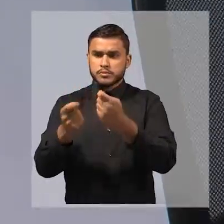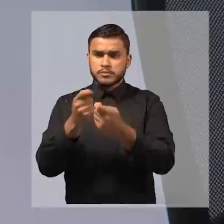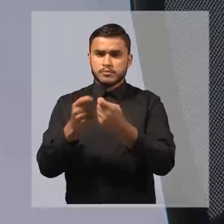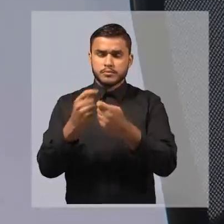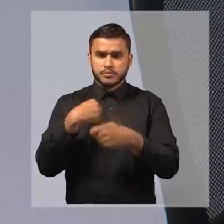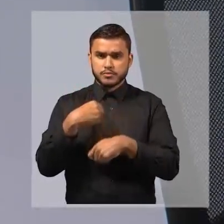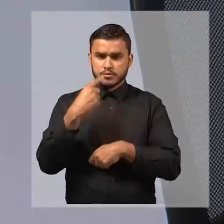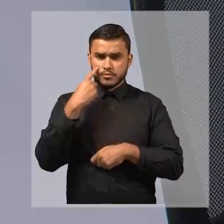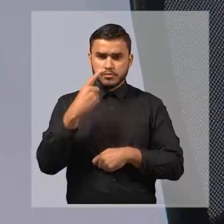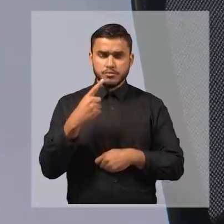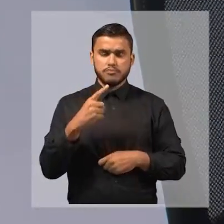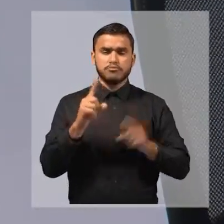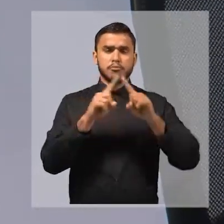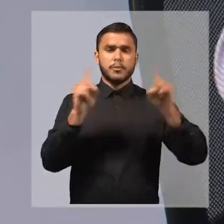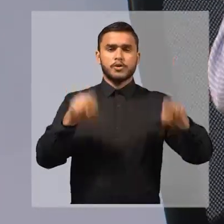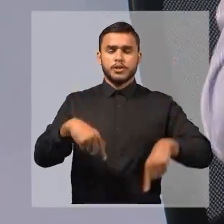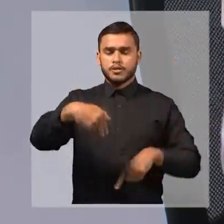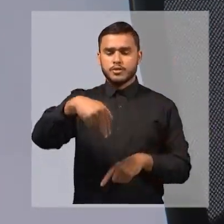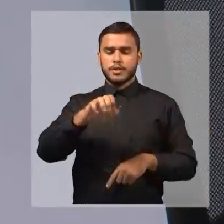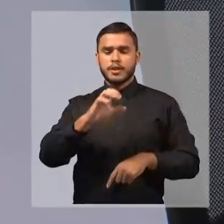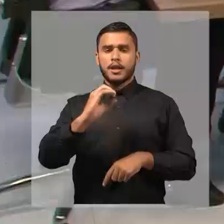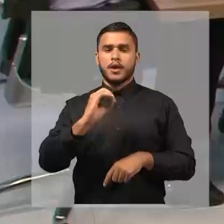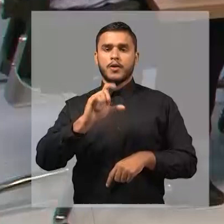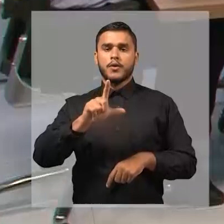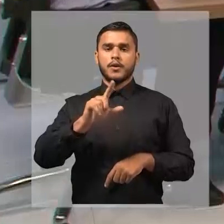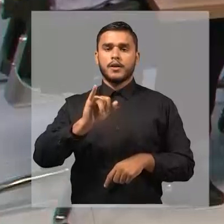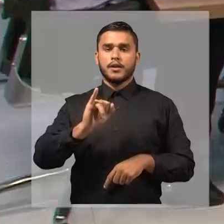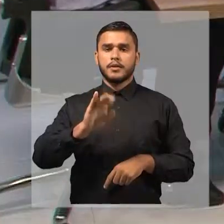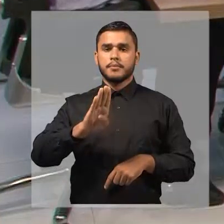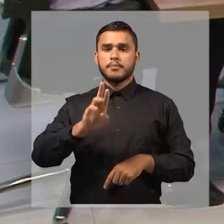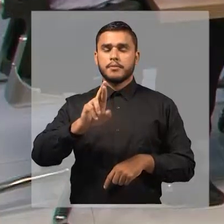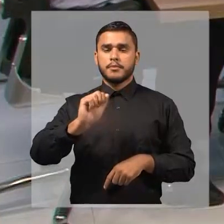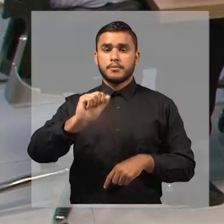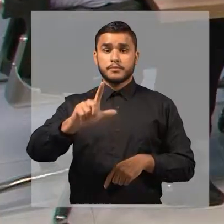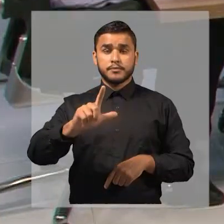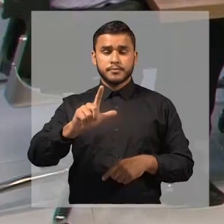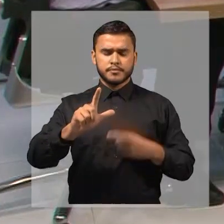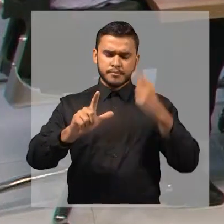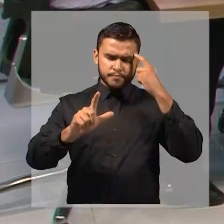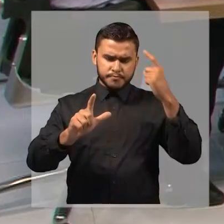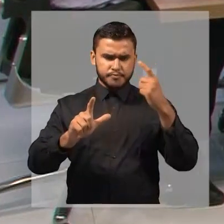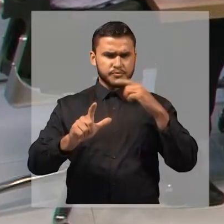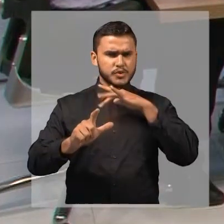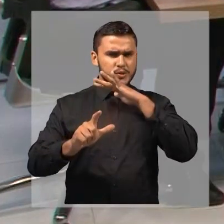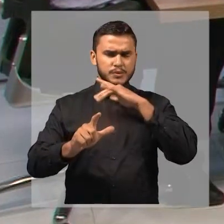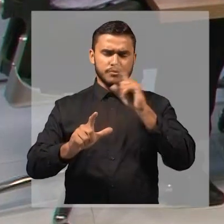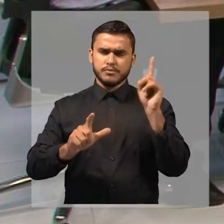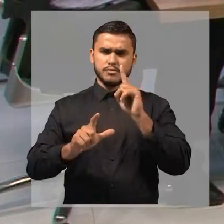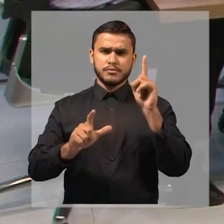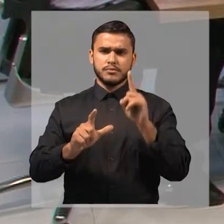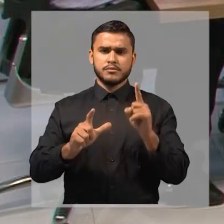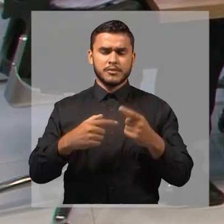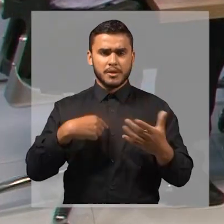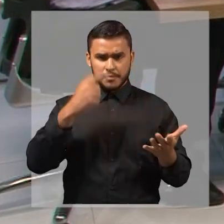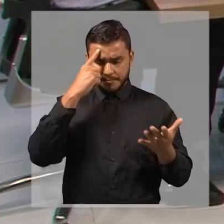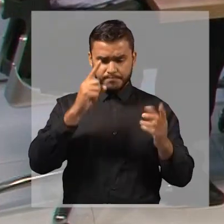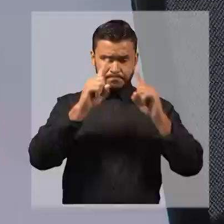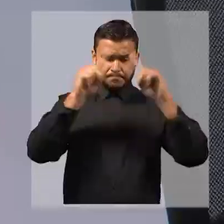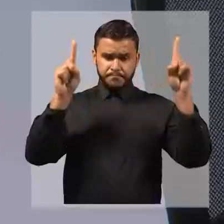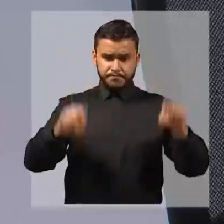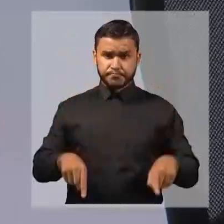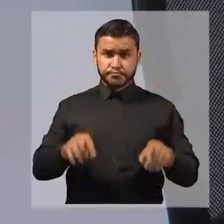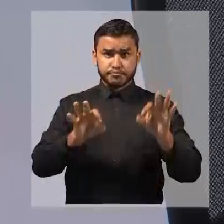na economia e tal, né, com alguma inserção. O famoso projeto neoliberal. Perfeito, né? Tava lá se demonizou e o neoliberalismo não é um mal em